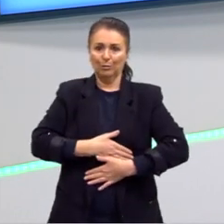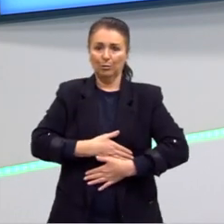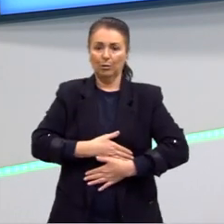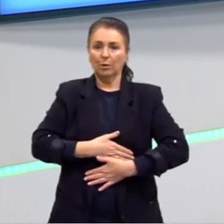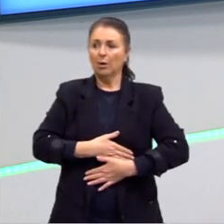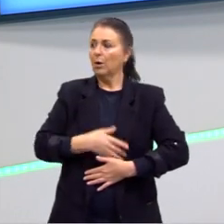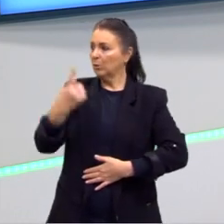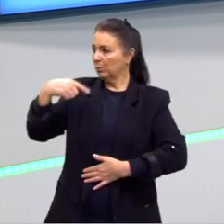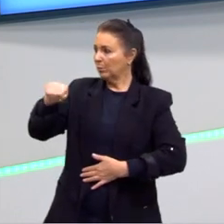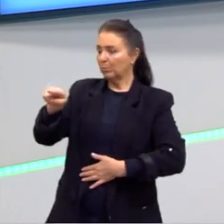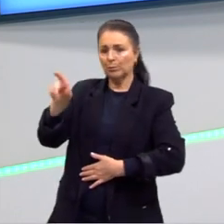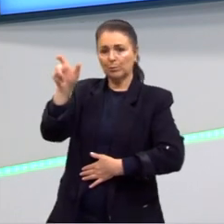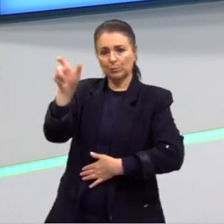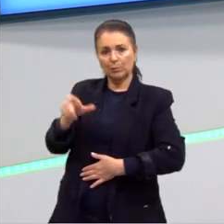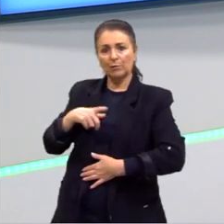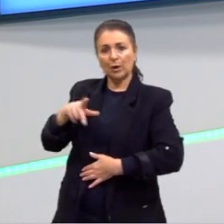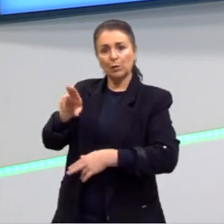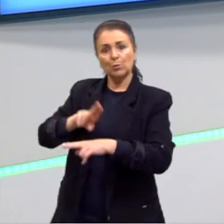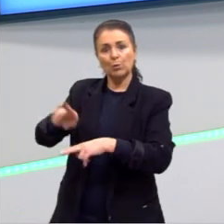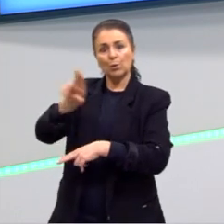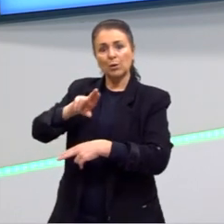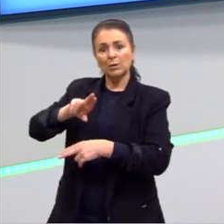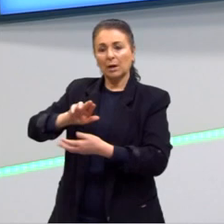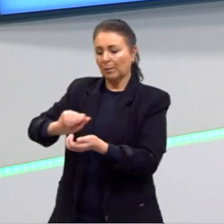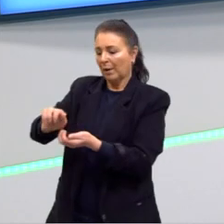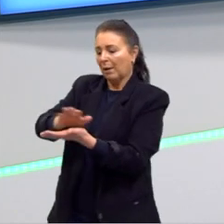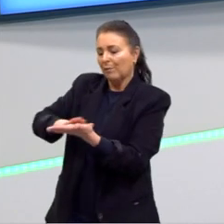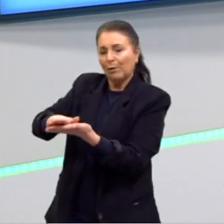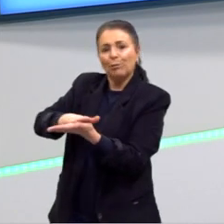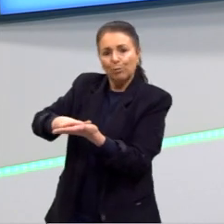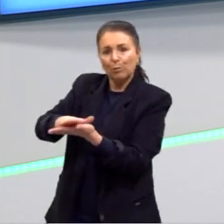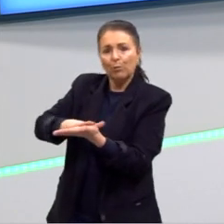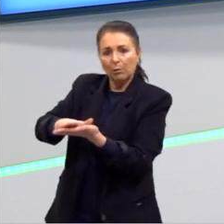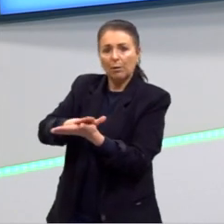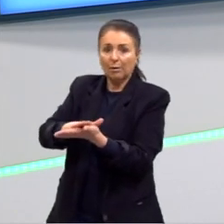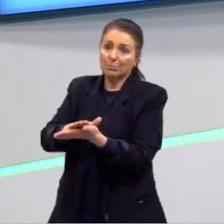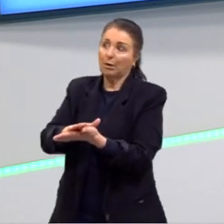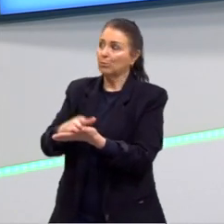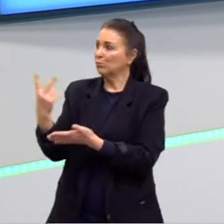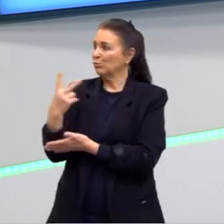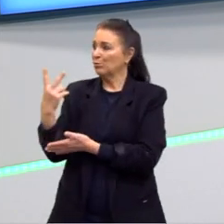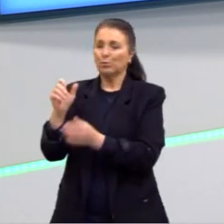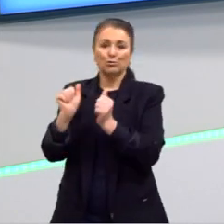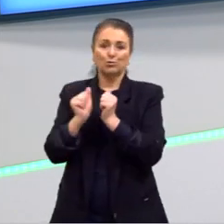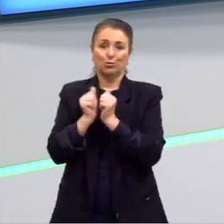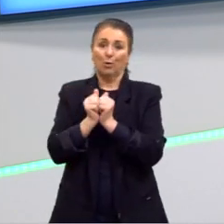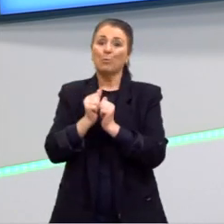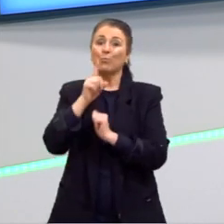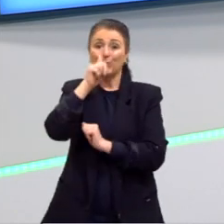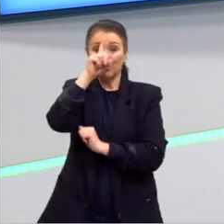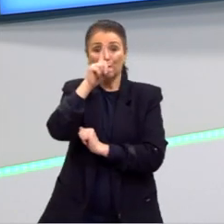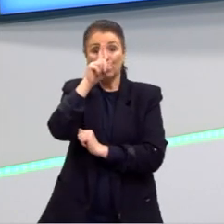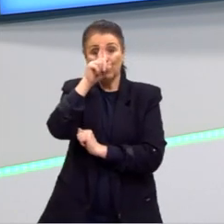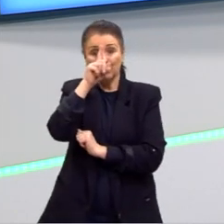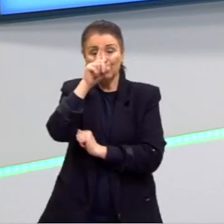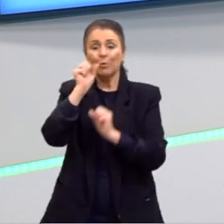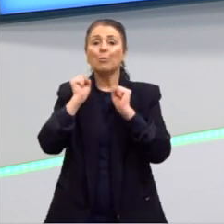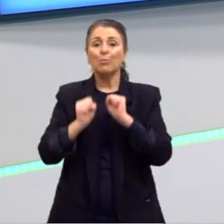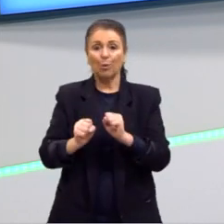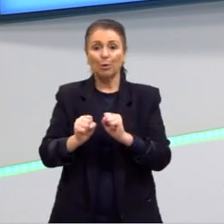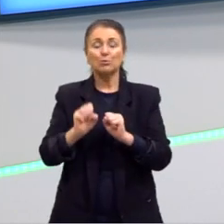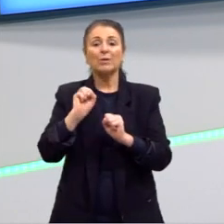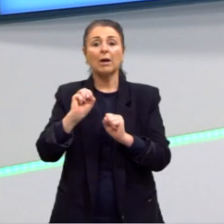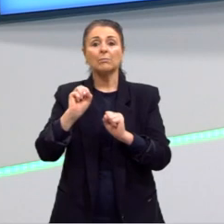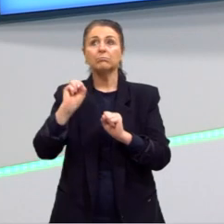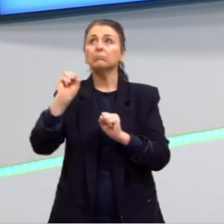lavar a louça na torneira elétrica né liga a torneira elétrica em si não foi bem dimensionada enfim pode acontecer o